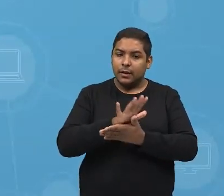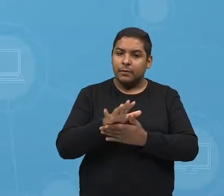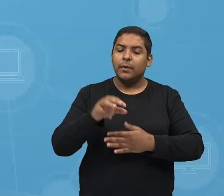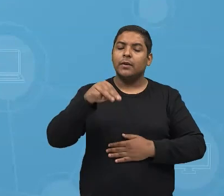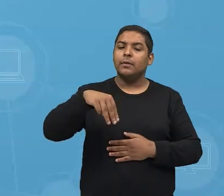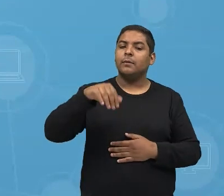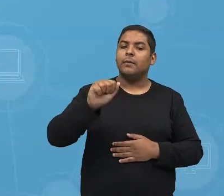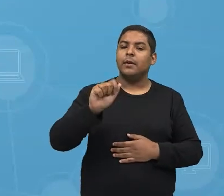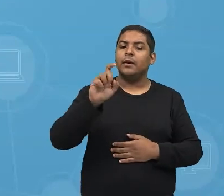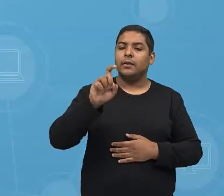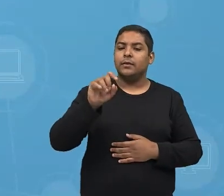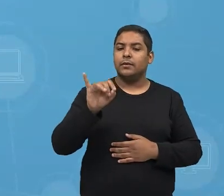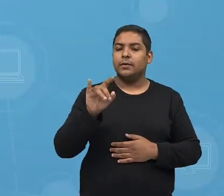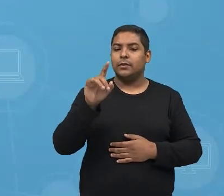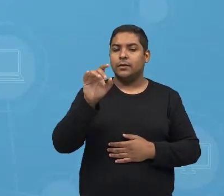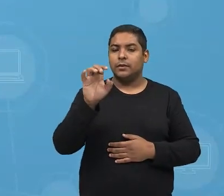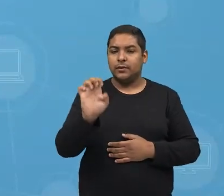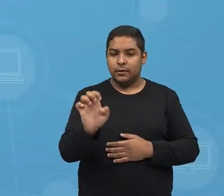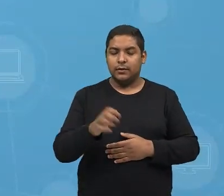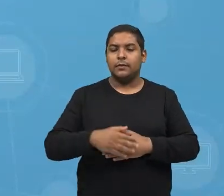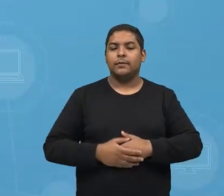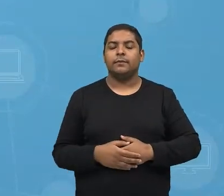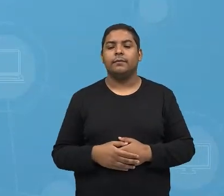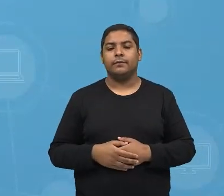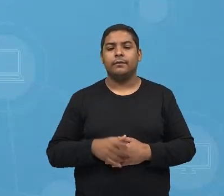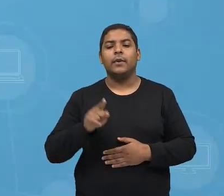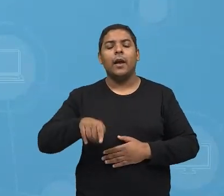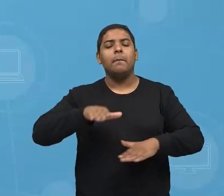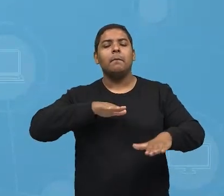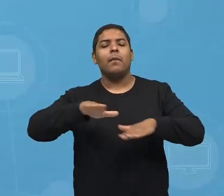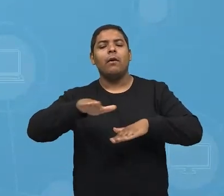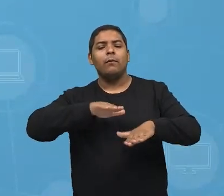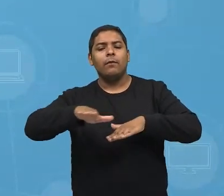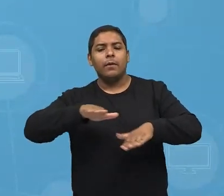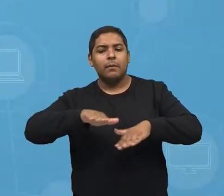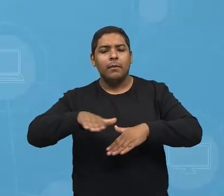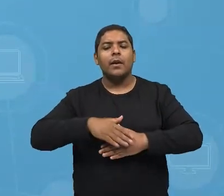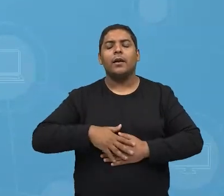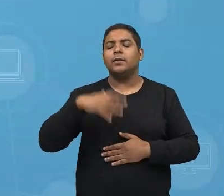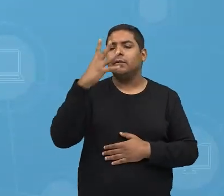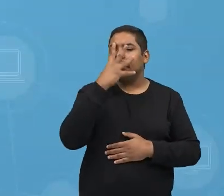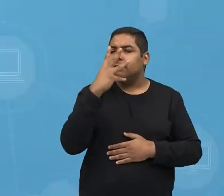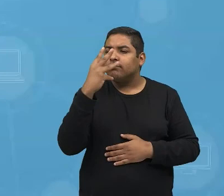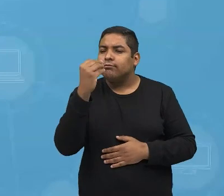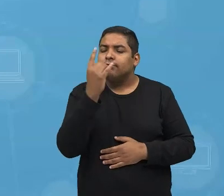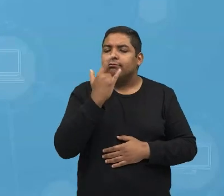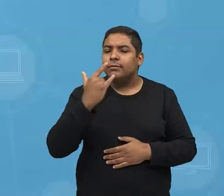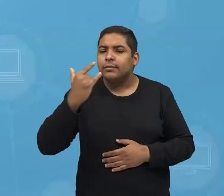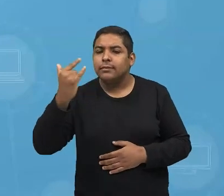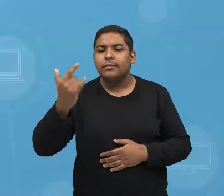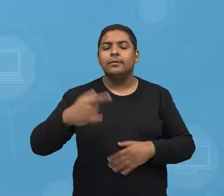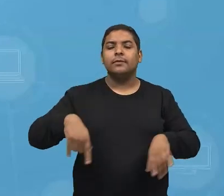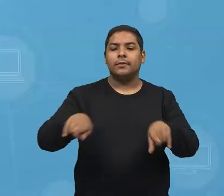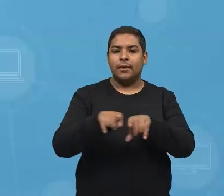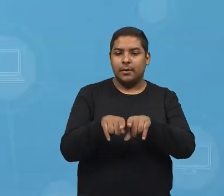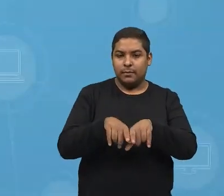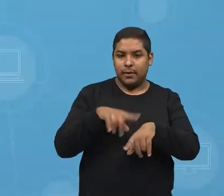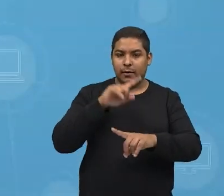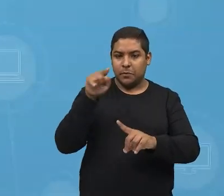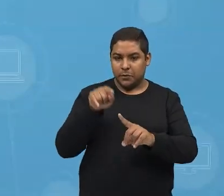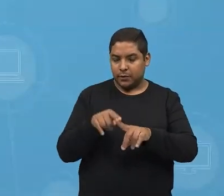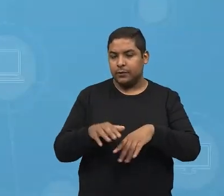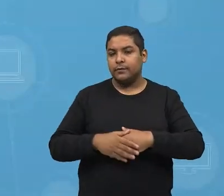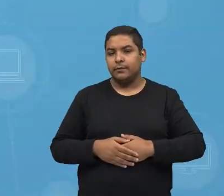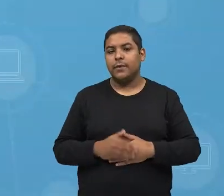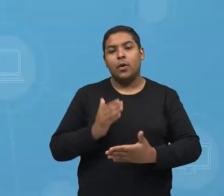brasileiro devido aos gestos, né, aos movimentos muito sensuais que nos seus primórdios foi